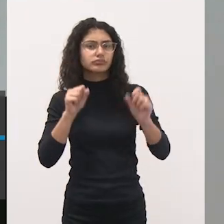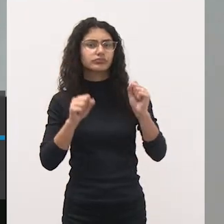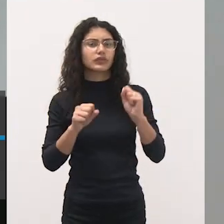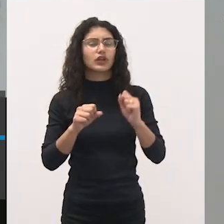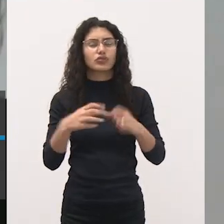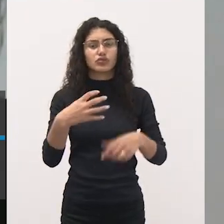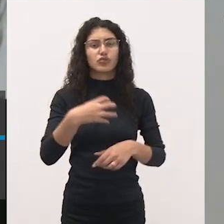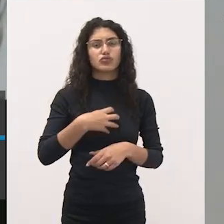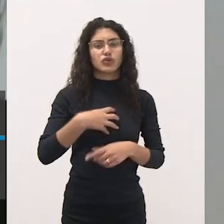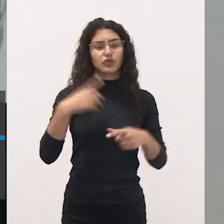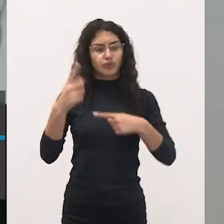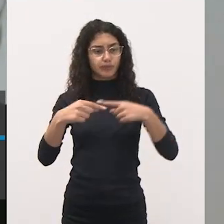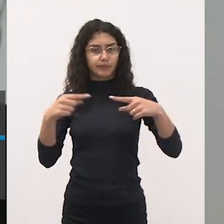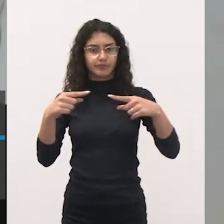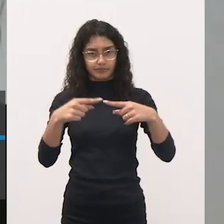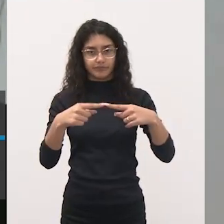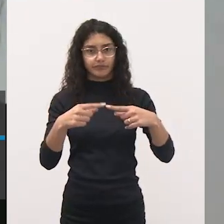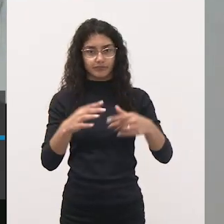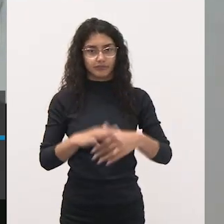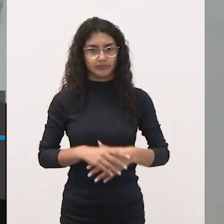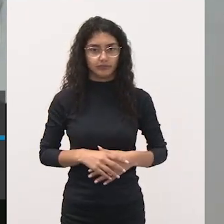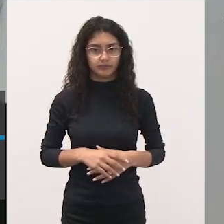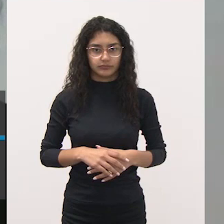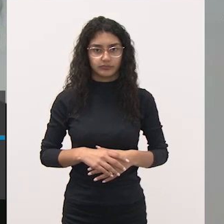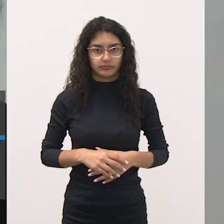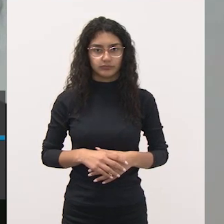um jeito tão objetivo, né?